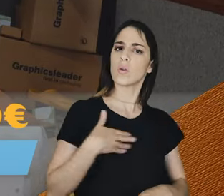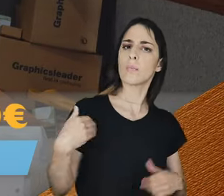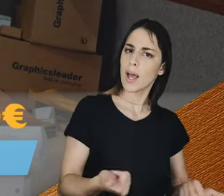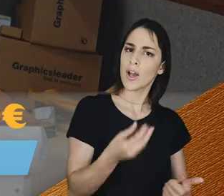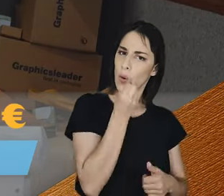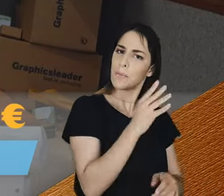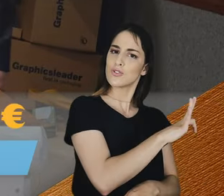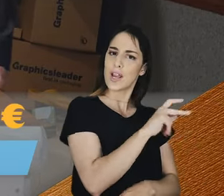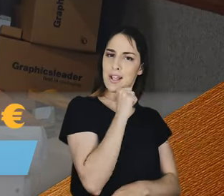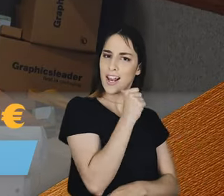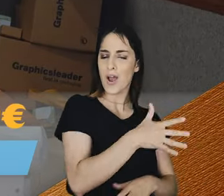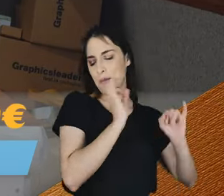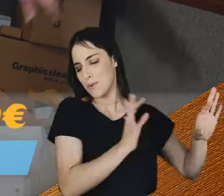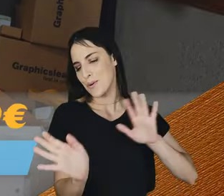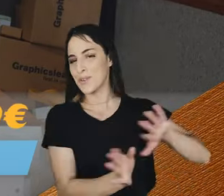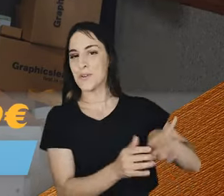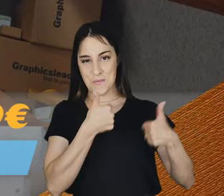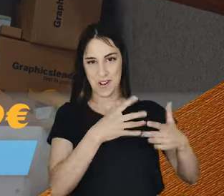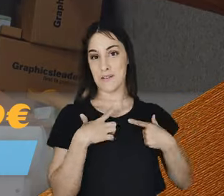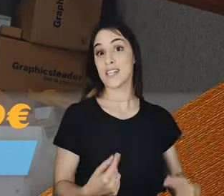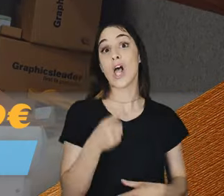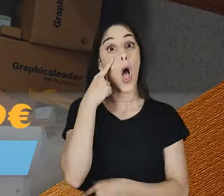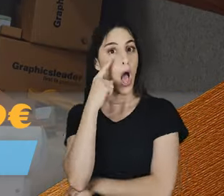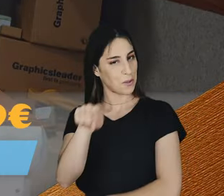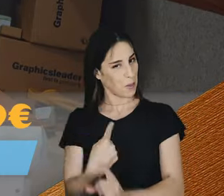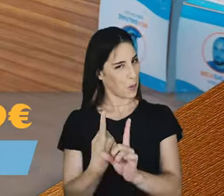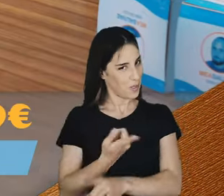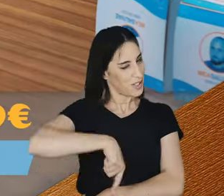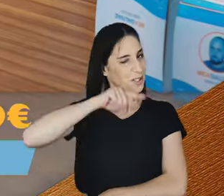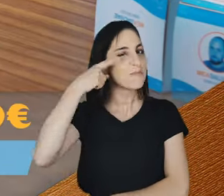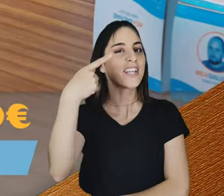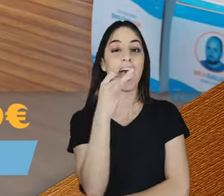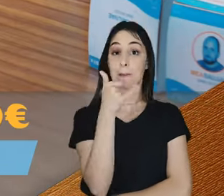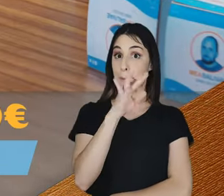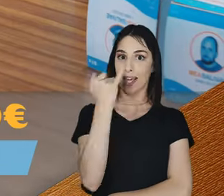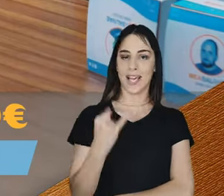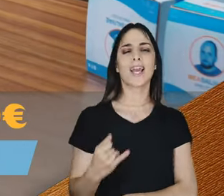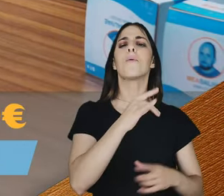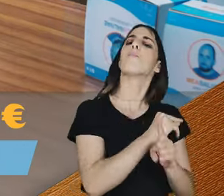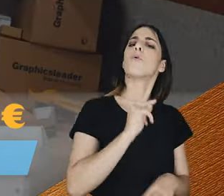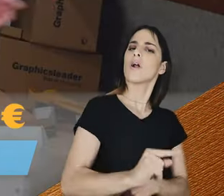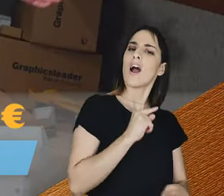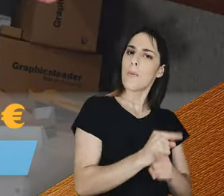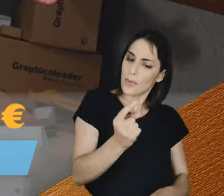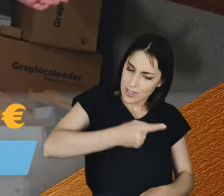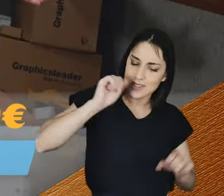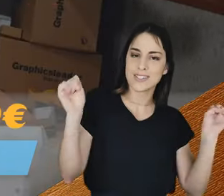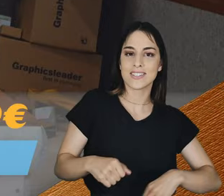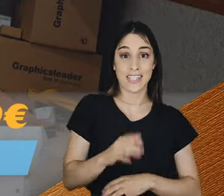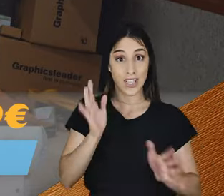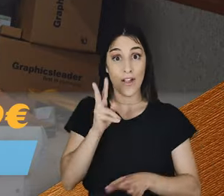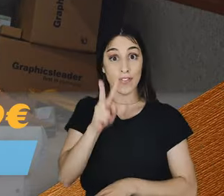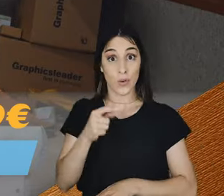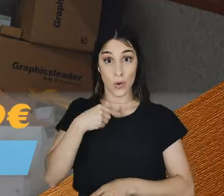Joana, não? Não! Boa camisa! Olha, uma coisa, nós somos especiais, não é, Babigui? Porquê? Porque somos. Já viu a baba que trago